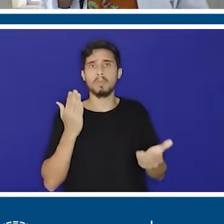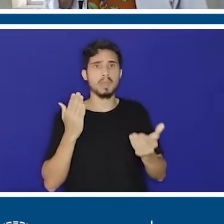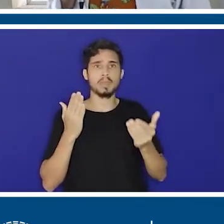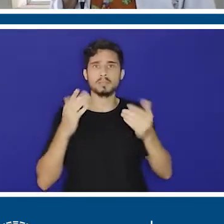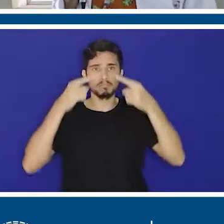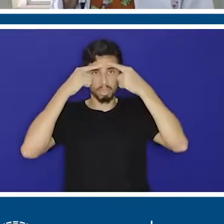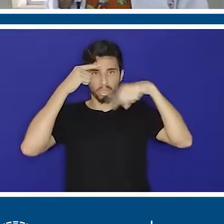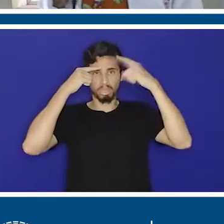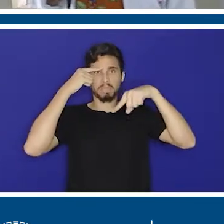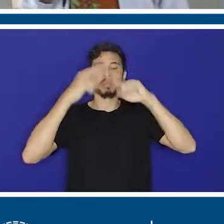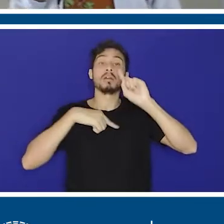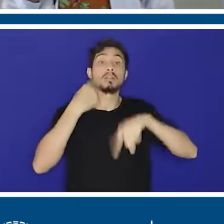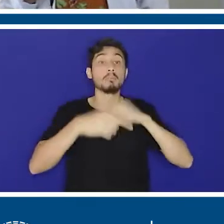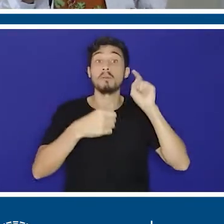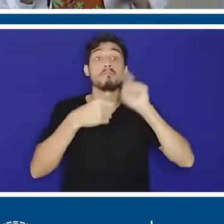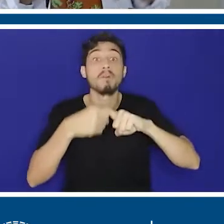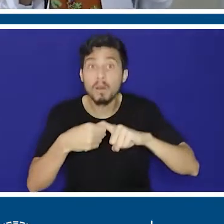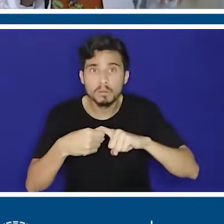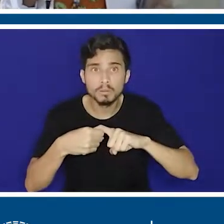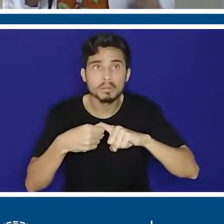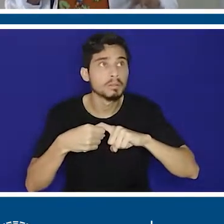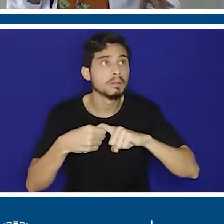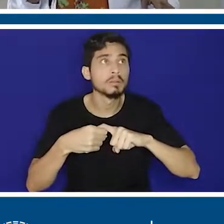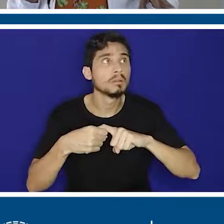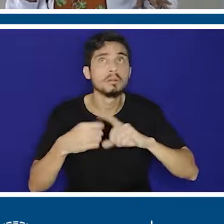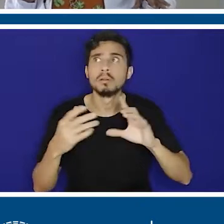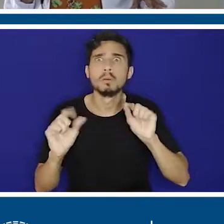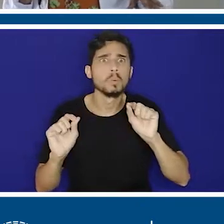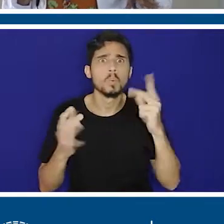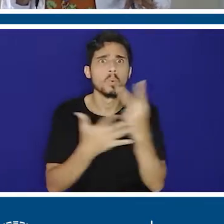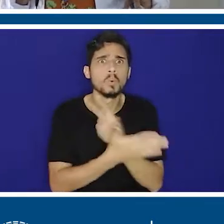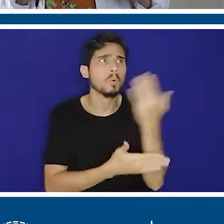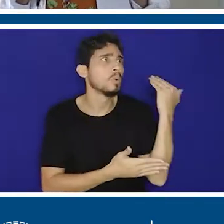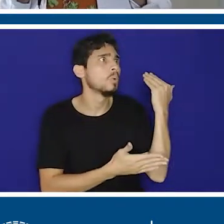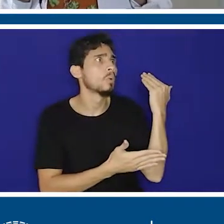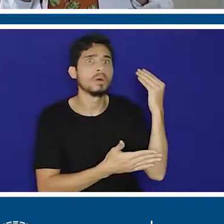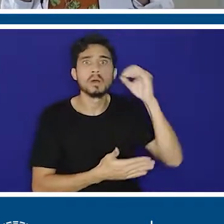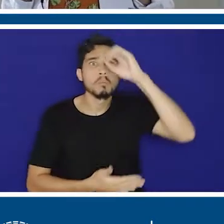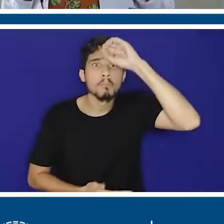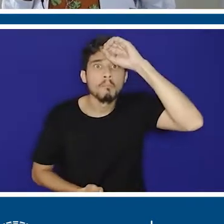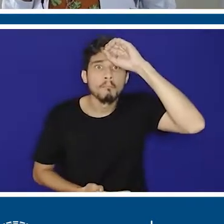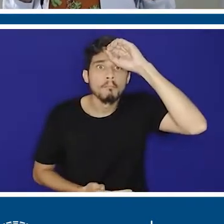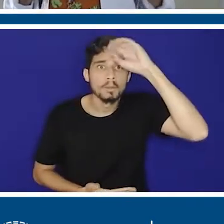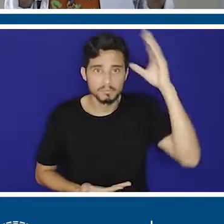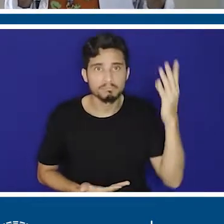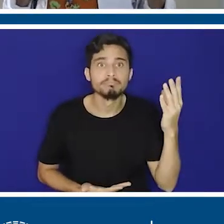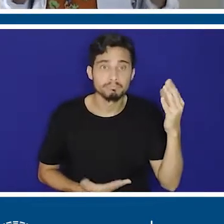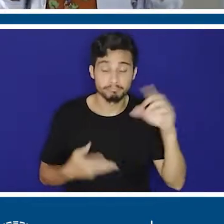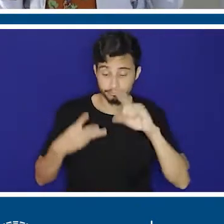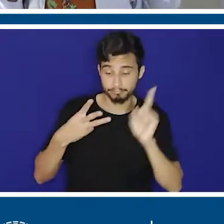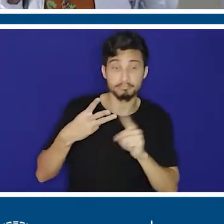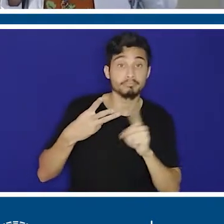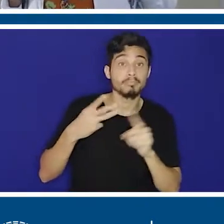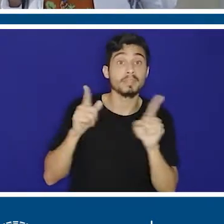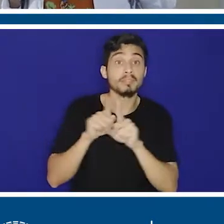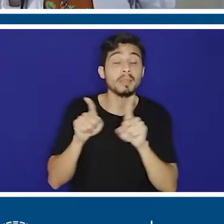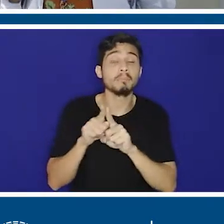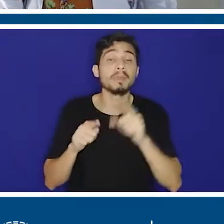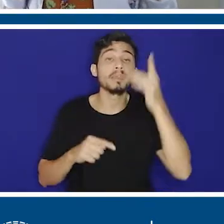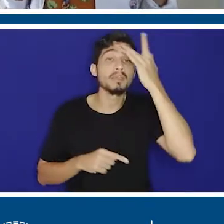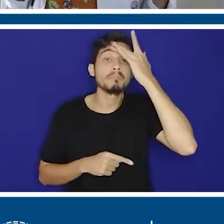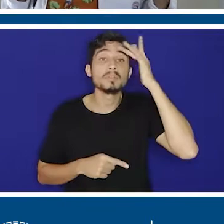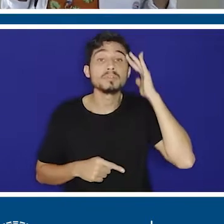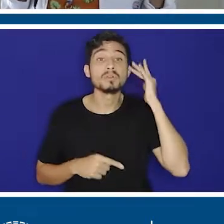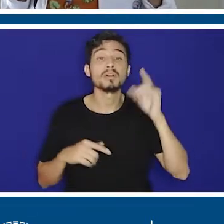e daqui a pouco volta como se nada tivesse acontecendo, tá? Eu tenho aquelas crises que são